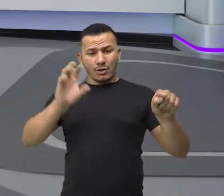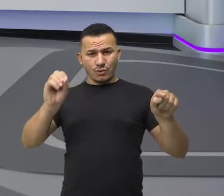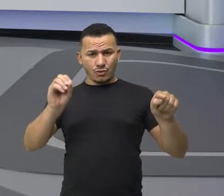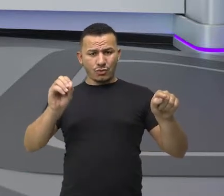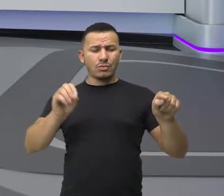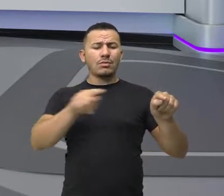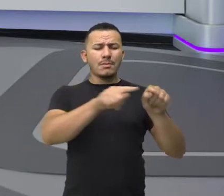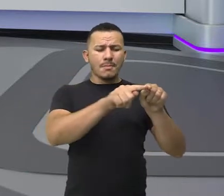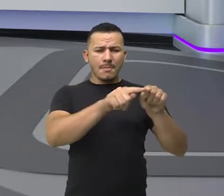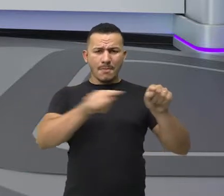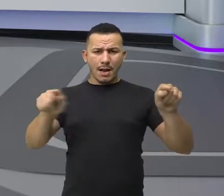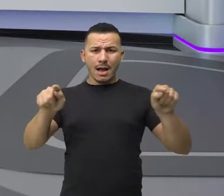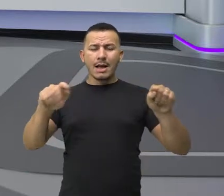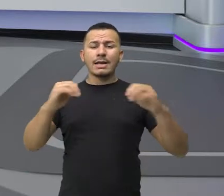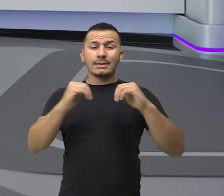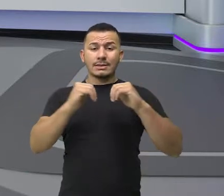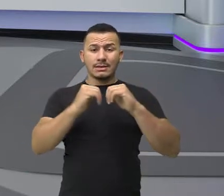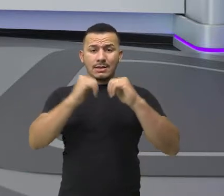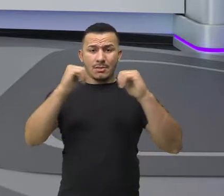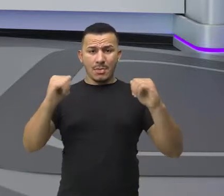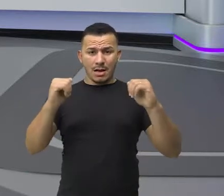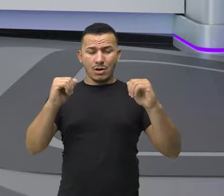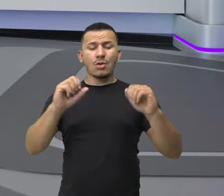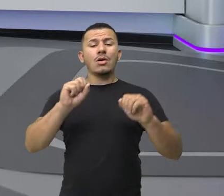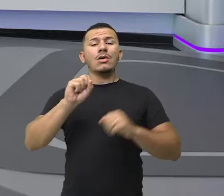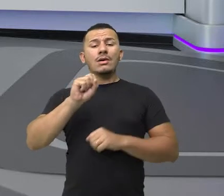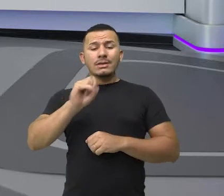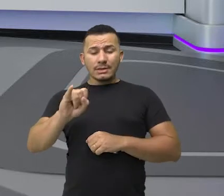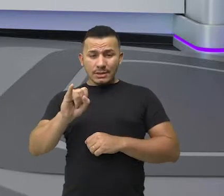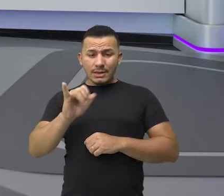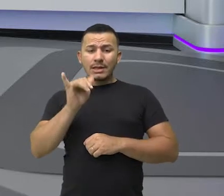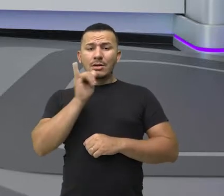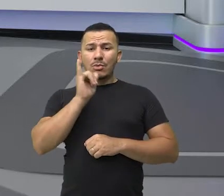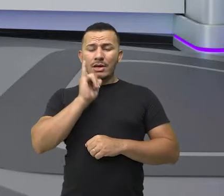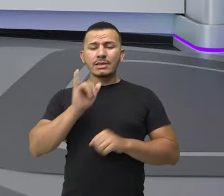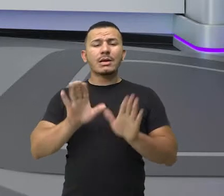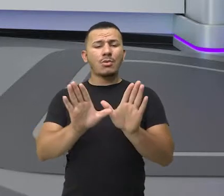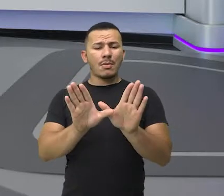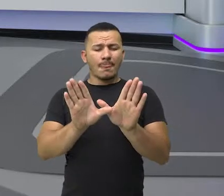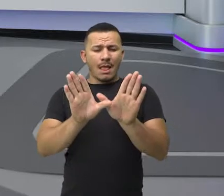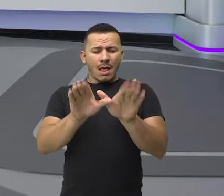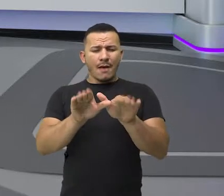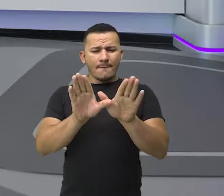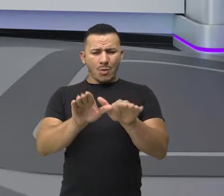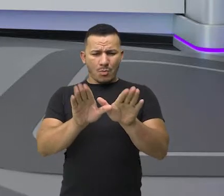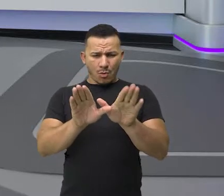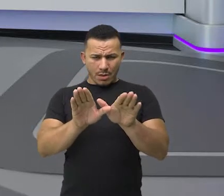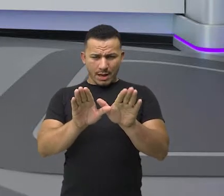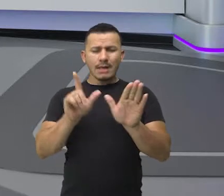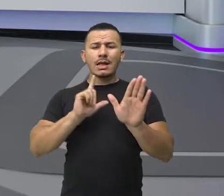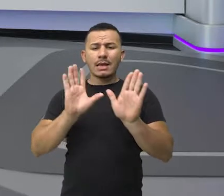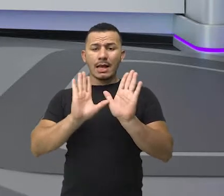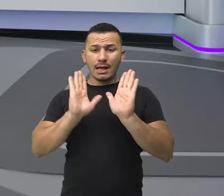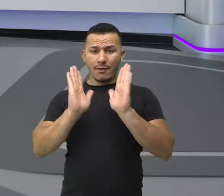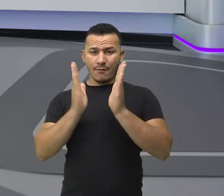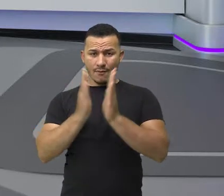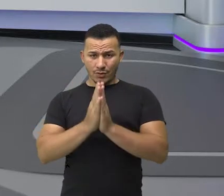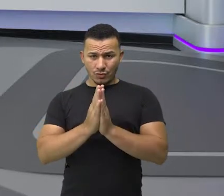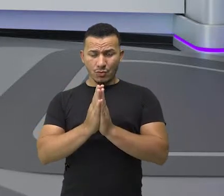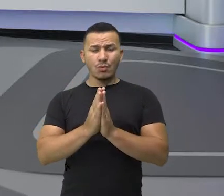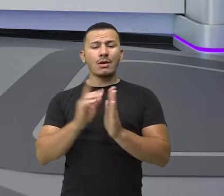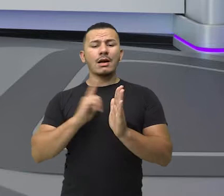dois pedaços. Se nós fecharmos essa borboleta, nós vamos observar que nós teremos